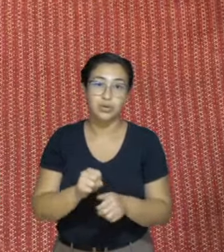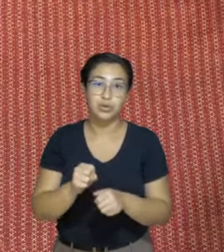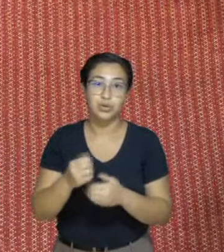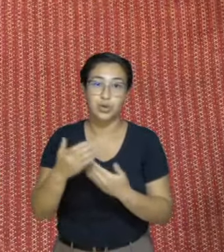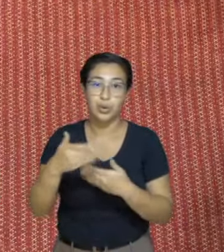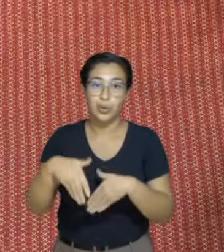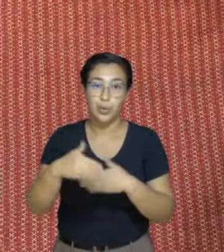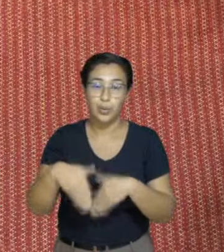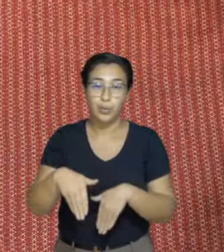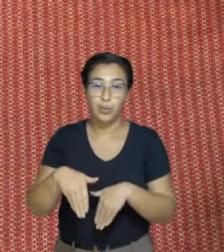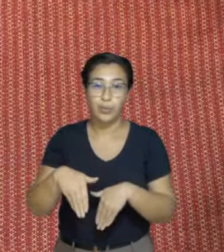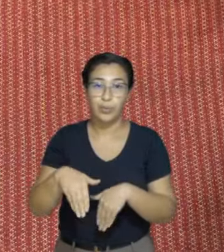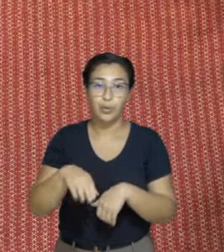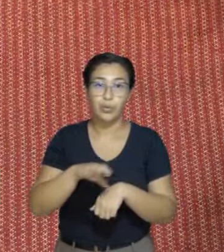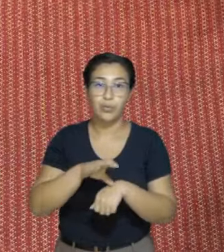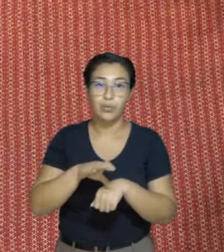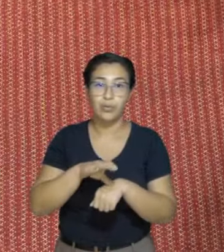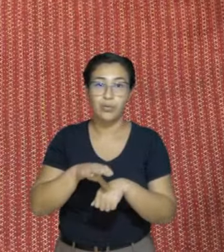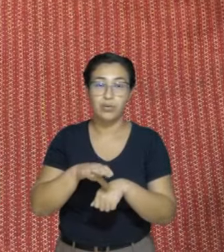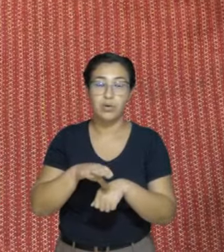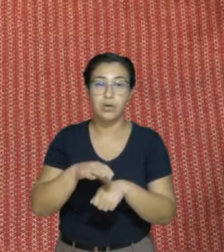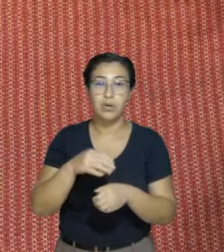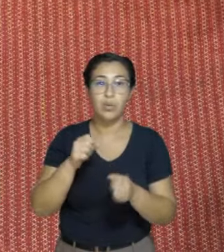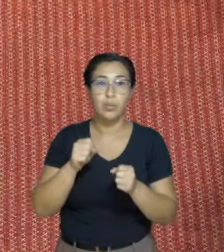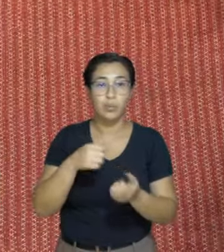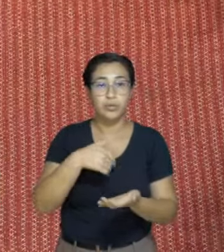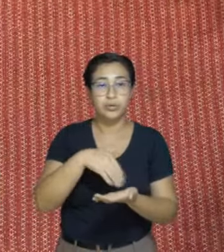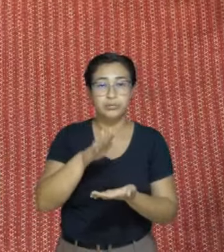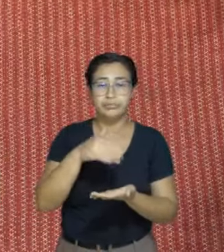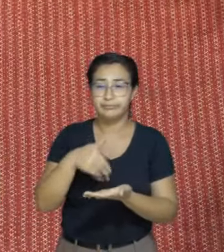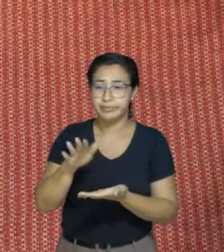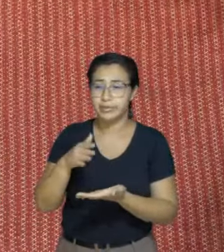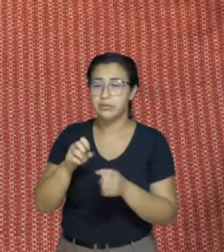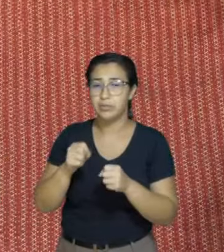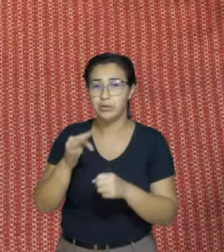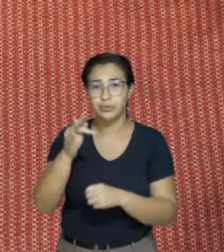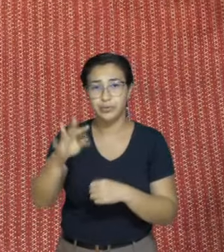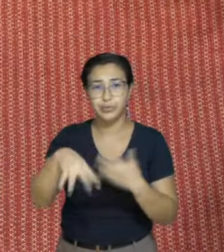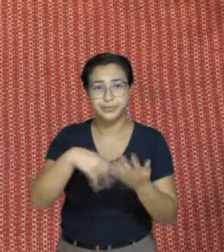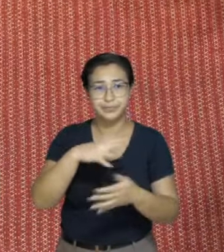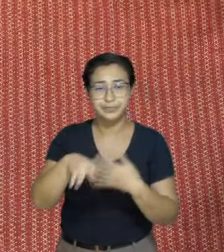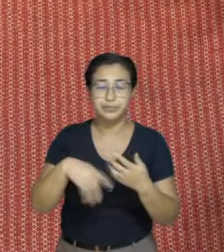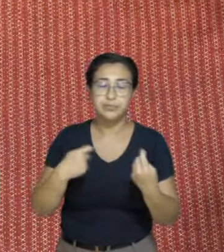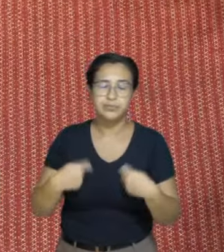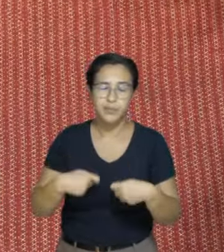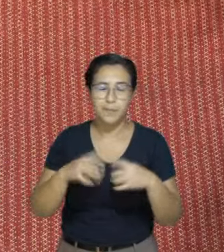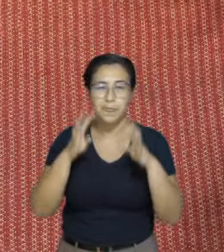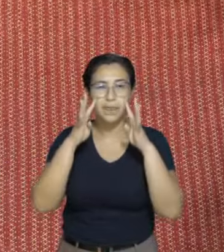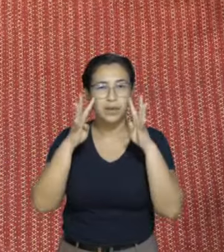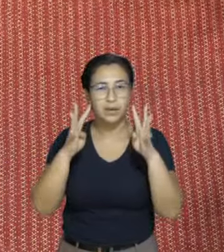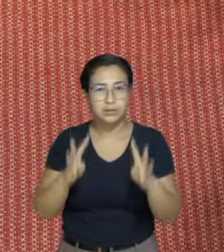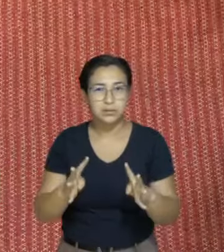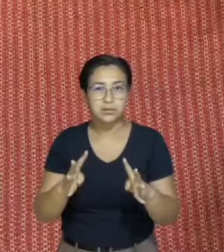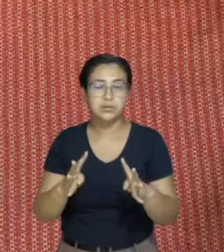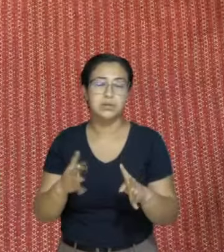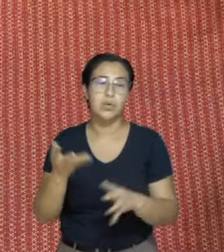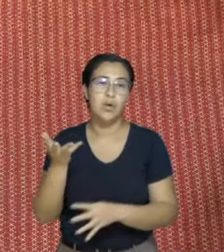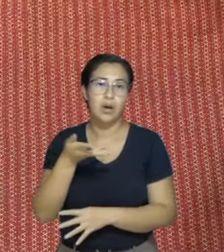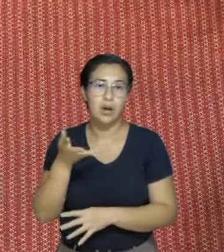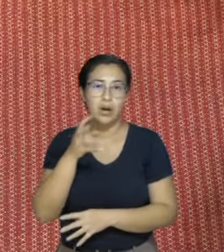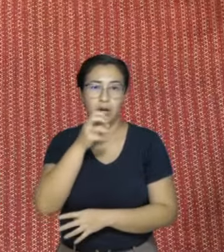chamando, dispensando os mesmos, vamos ter um colapso. Então, que tenhamos essa sensibilidade, o Governo e essa Casa, na celeridade